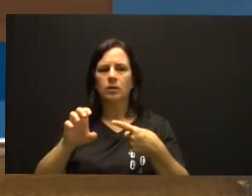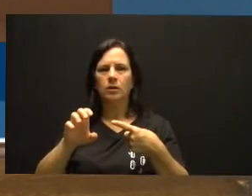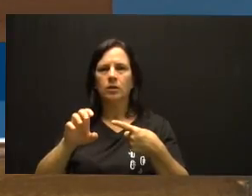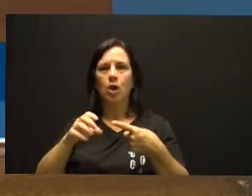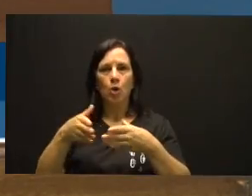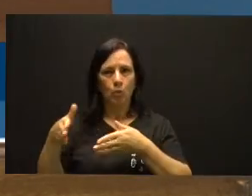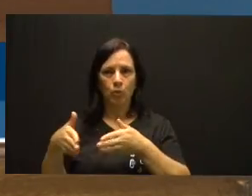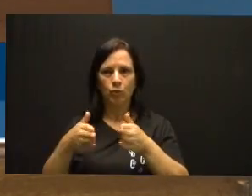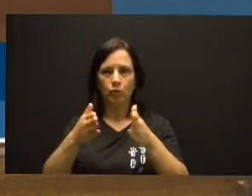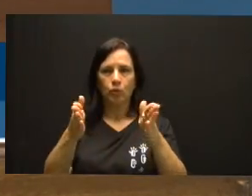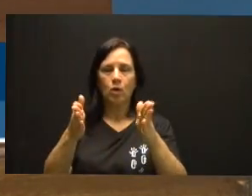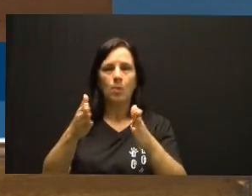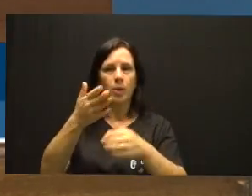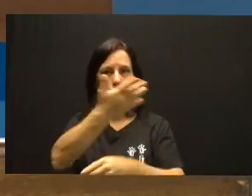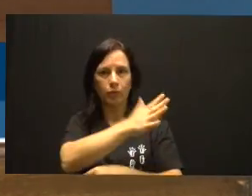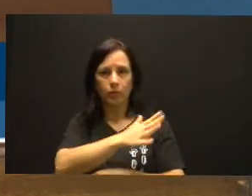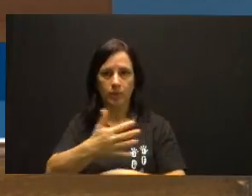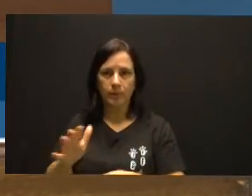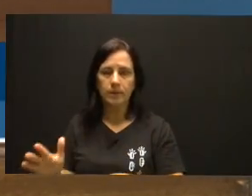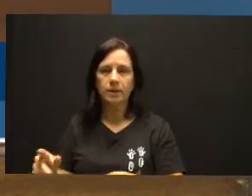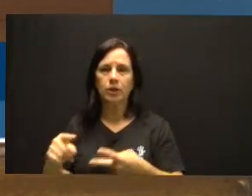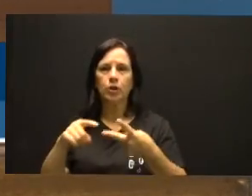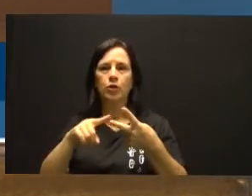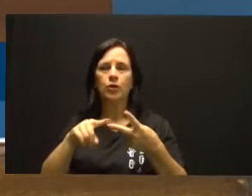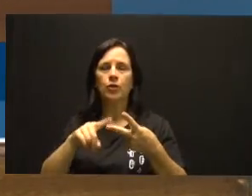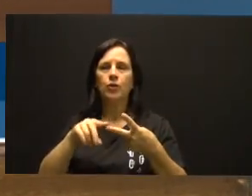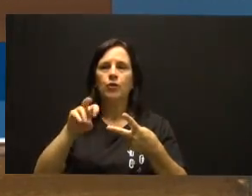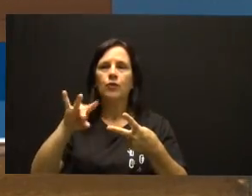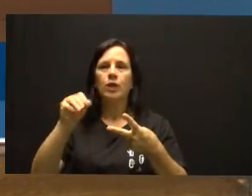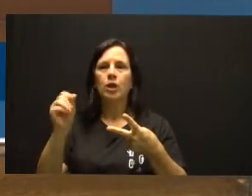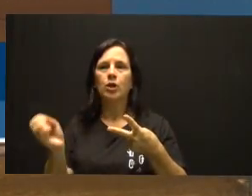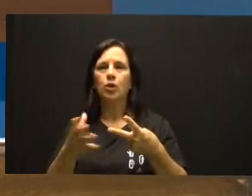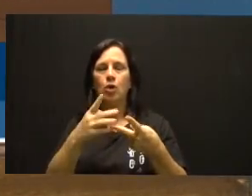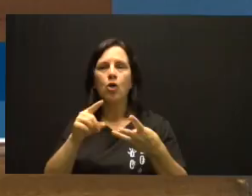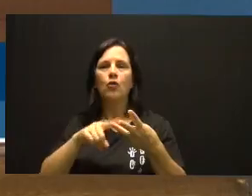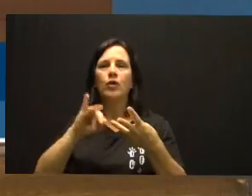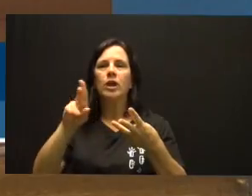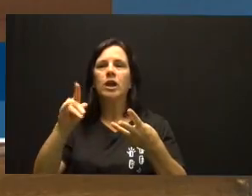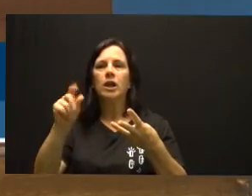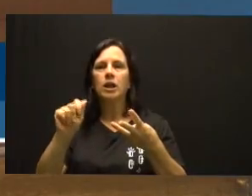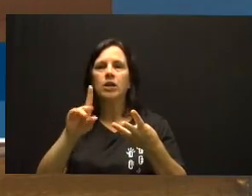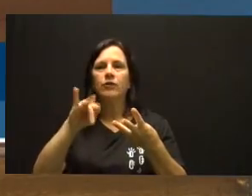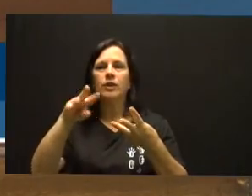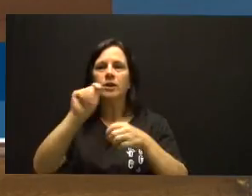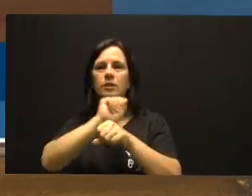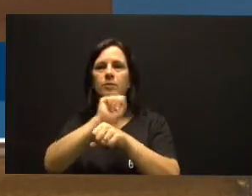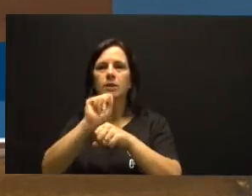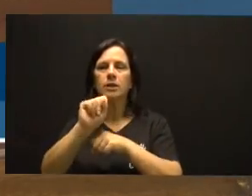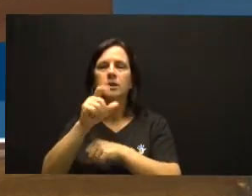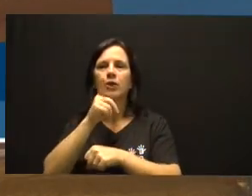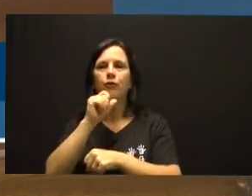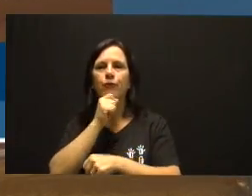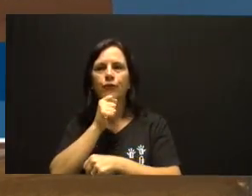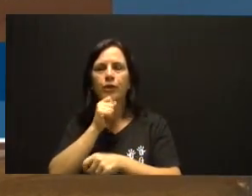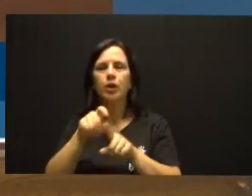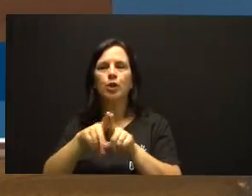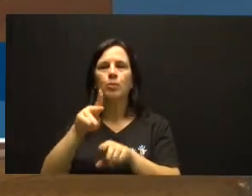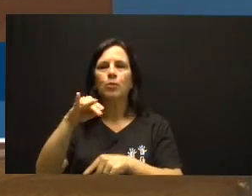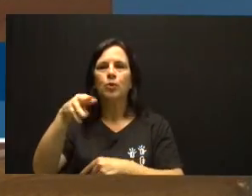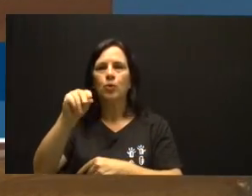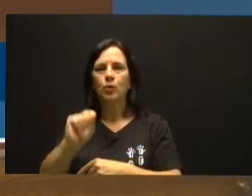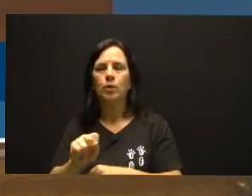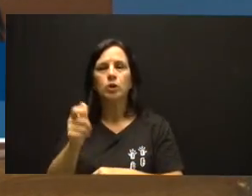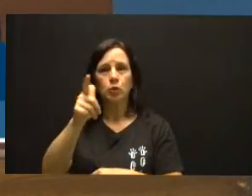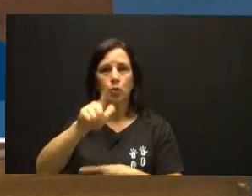um dos caminhos de saída para Santos, Vila Nova, Ilha Caraguatá, Vila Esperança, Água Fria, Pilões